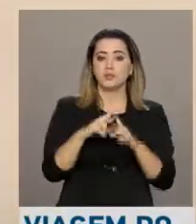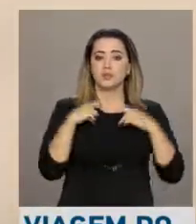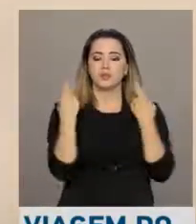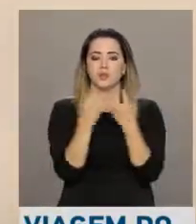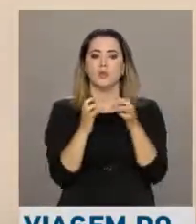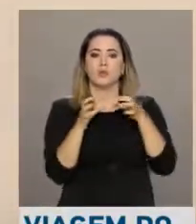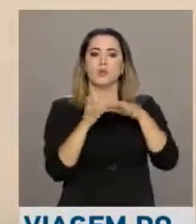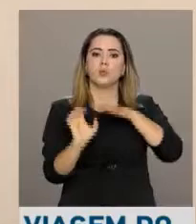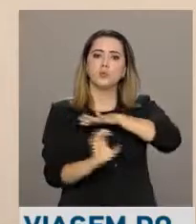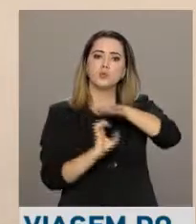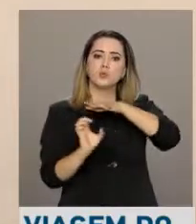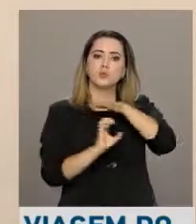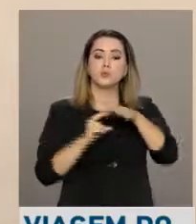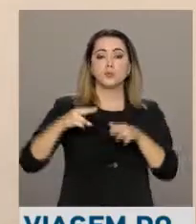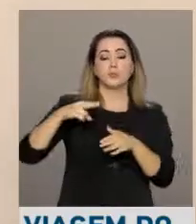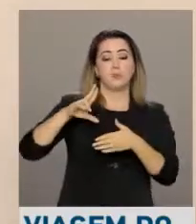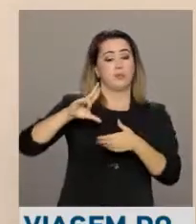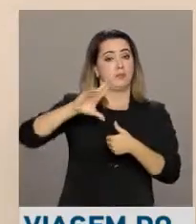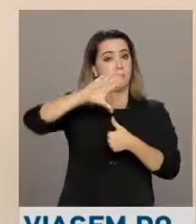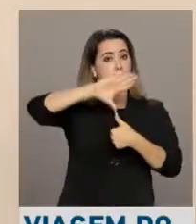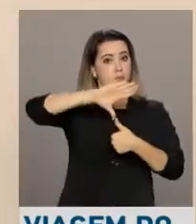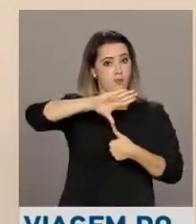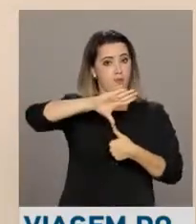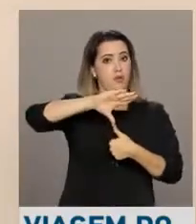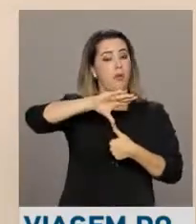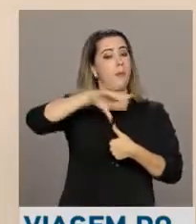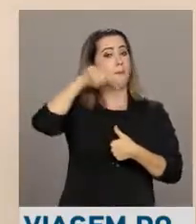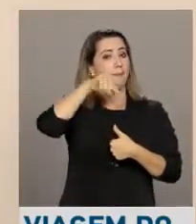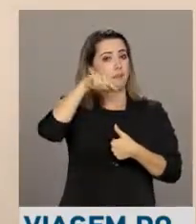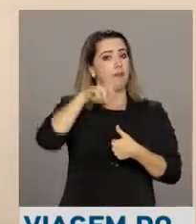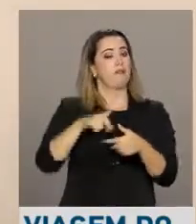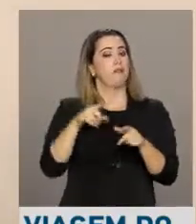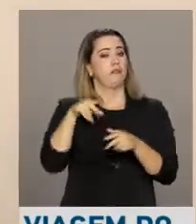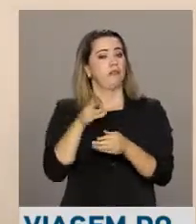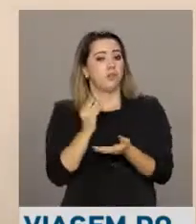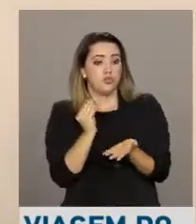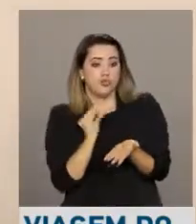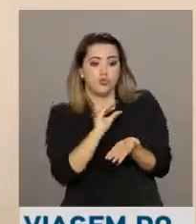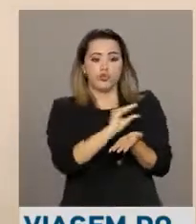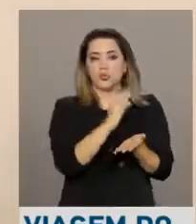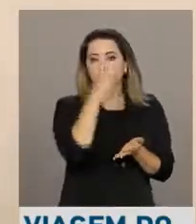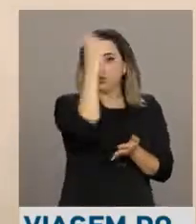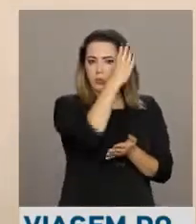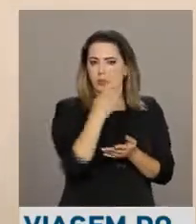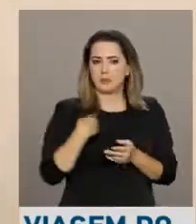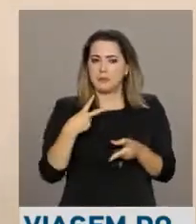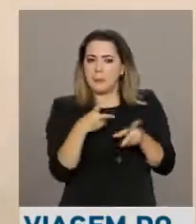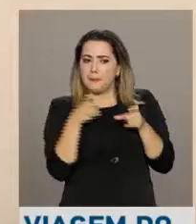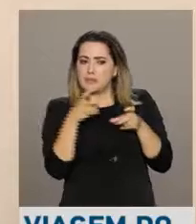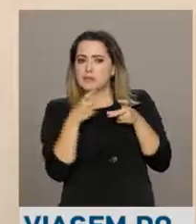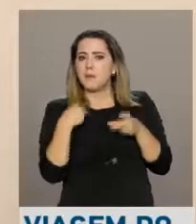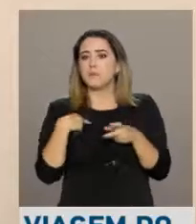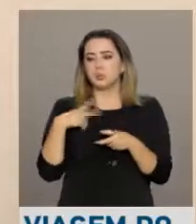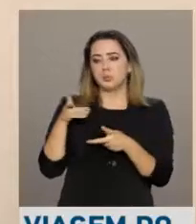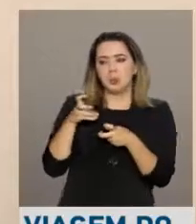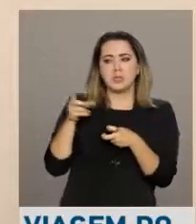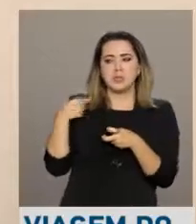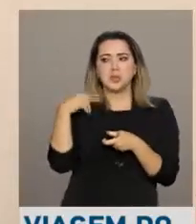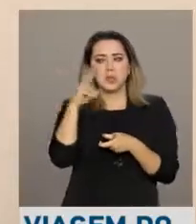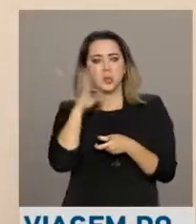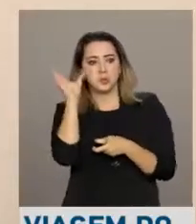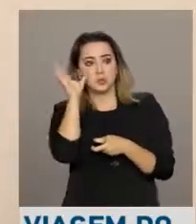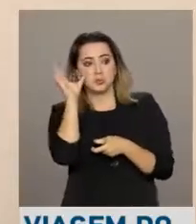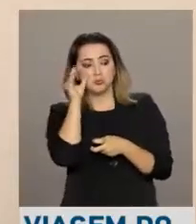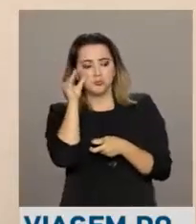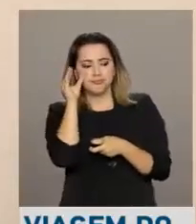que investem no brasil a perceber muito entusiasmo dos investidores é